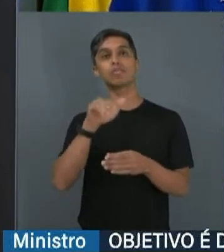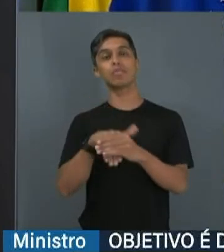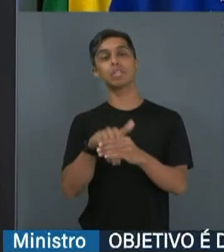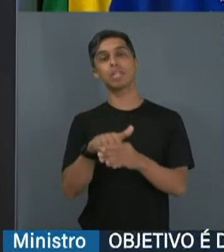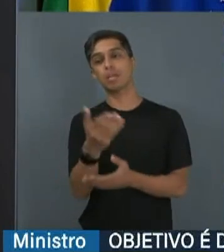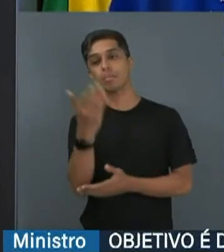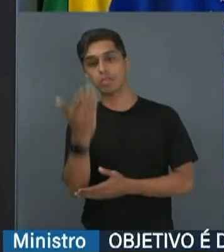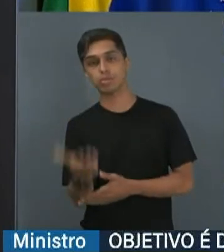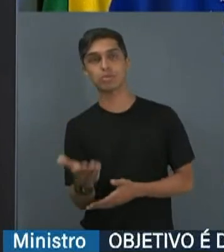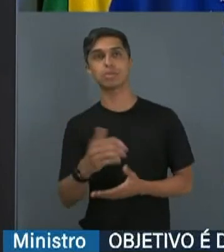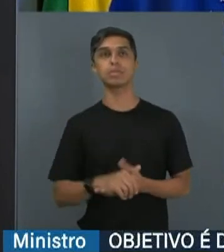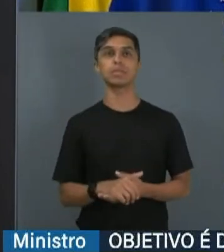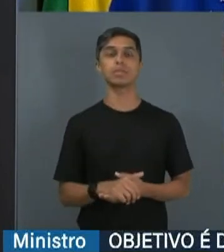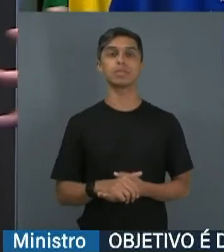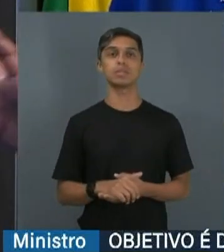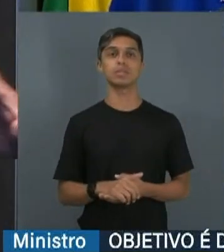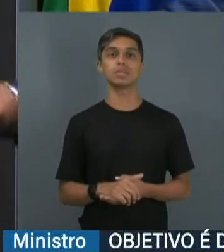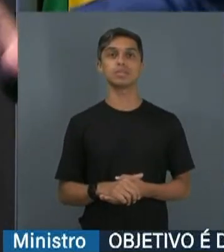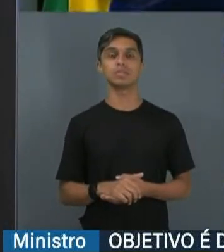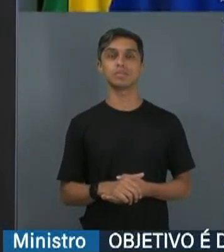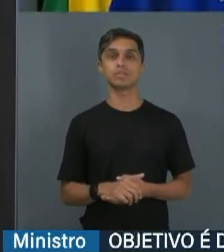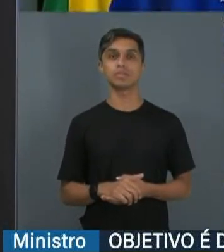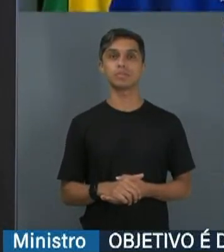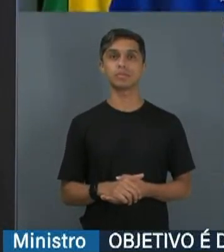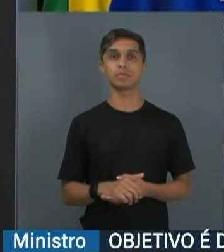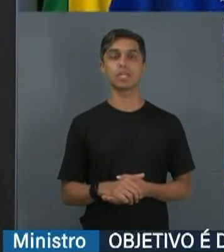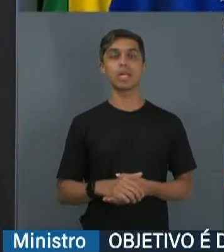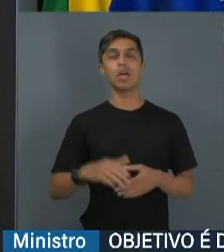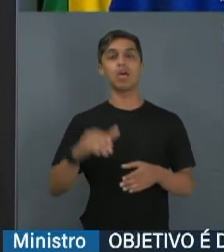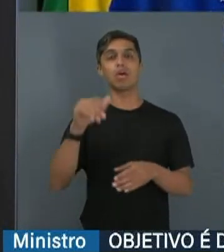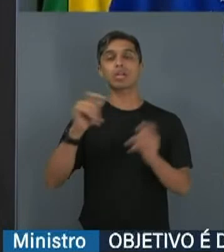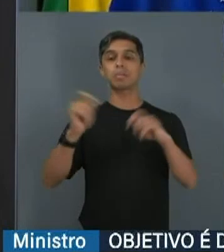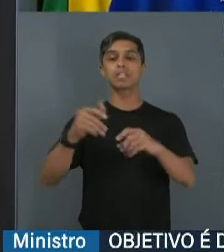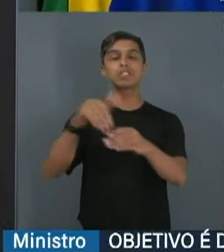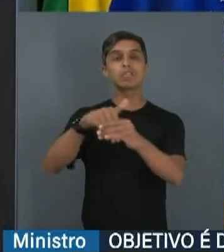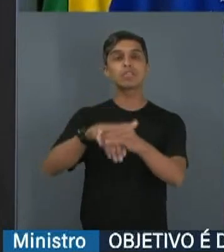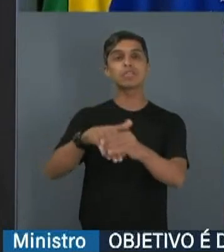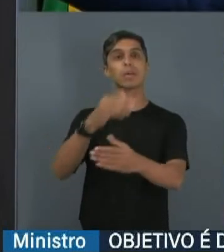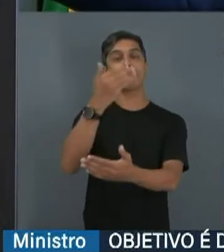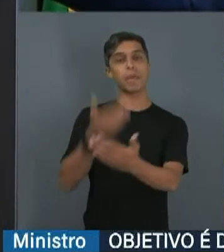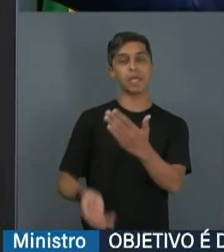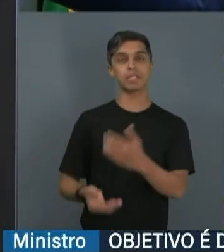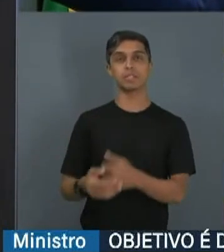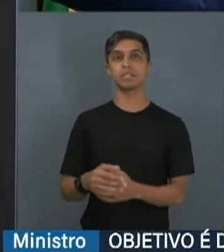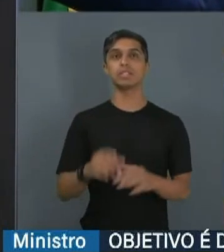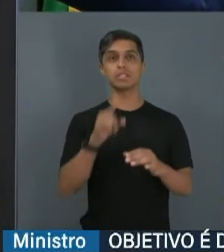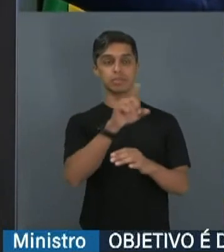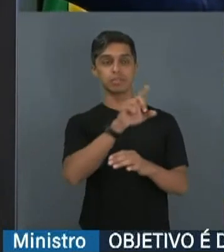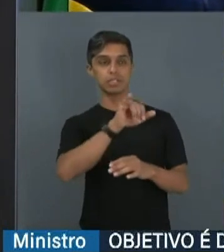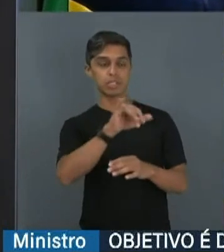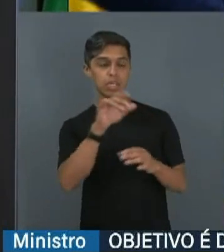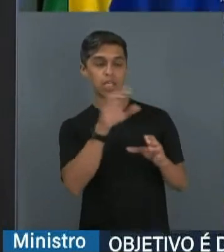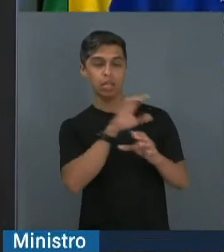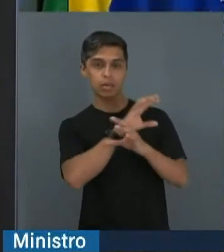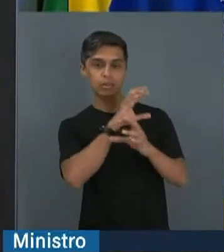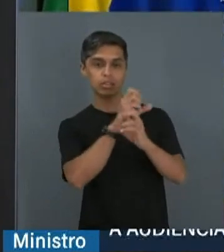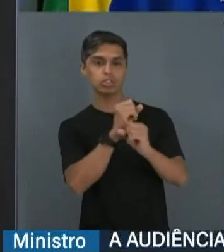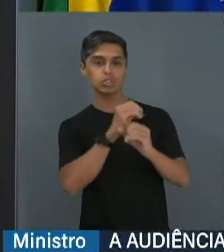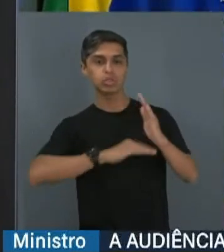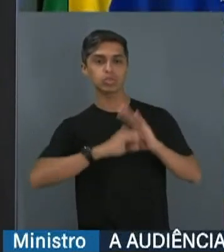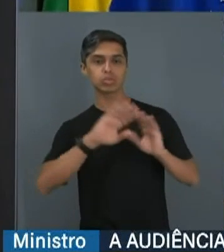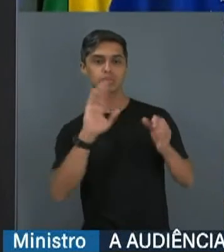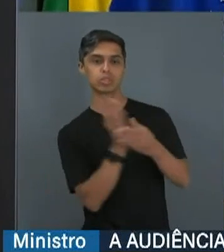Que agora, se você somar, dentro de como está a proposta, todos os processos do